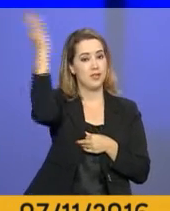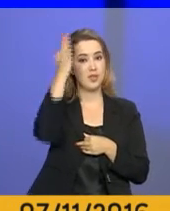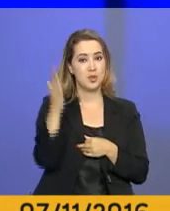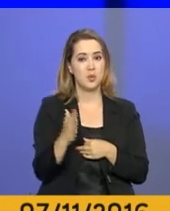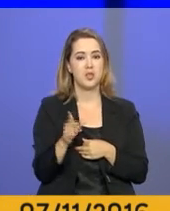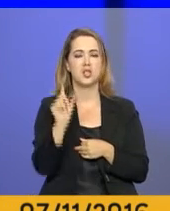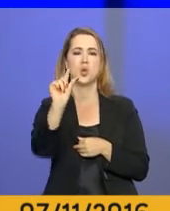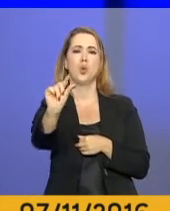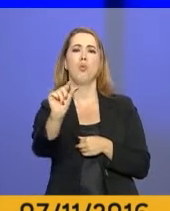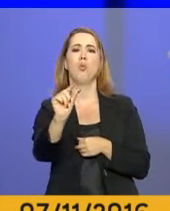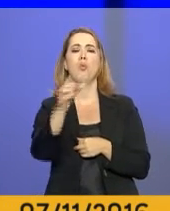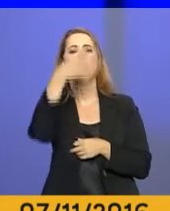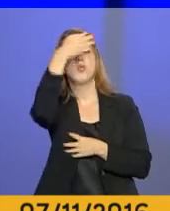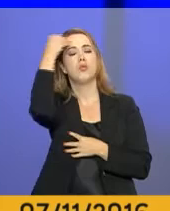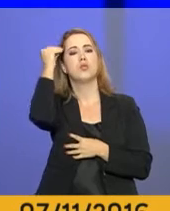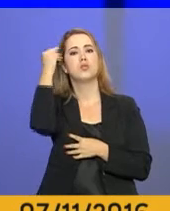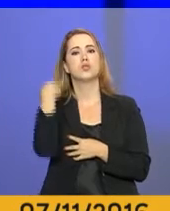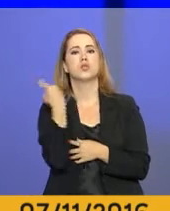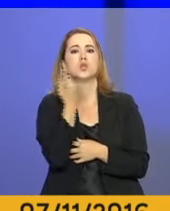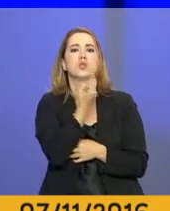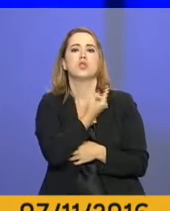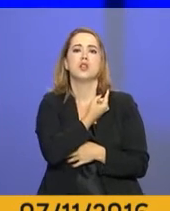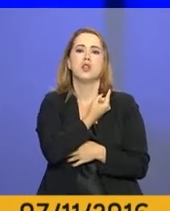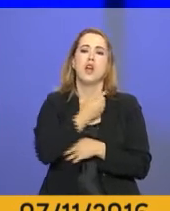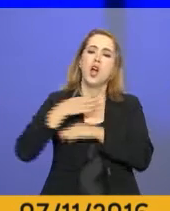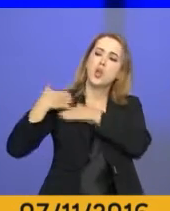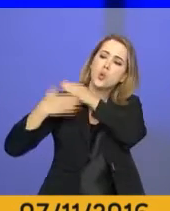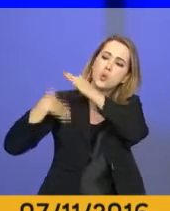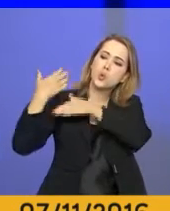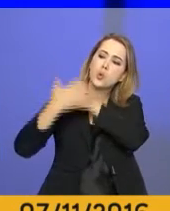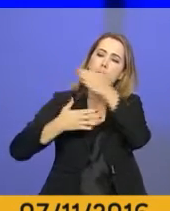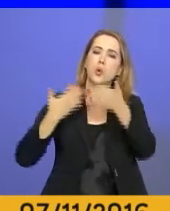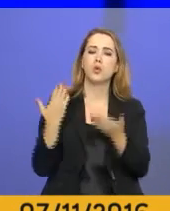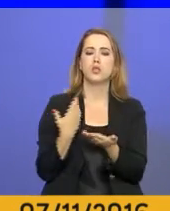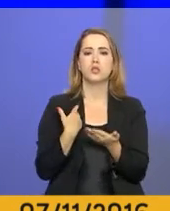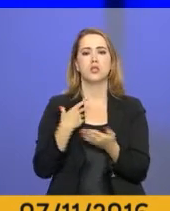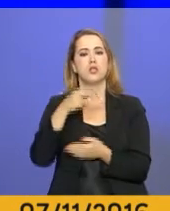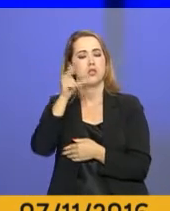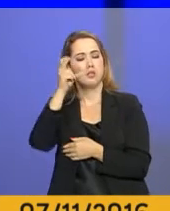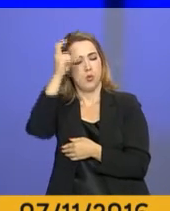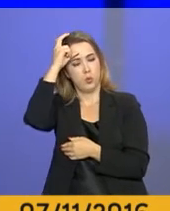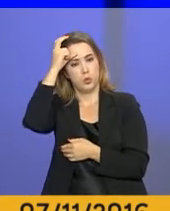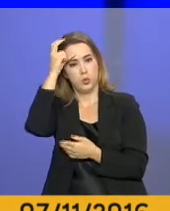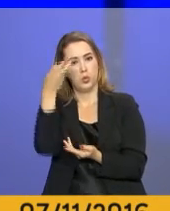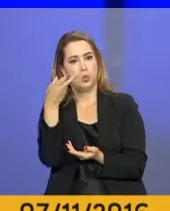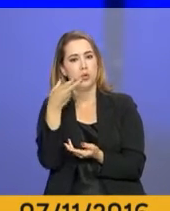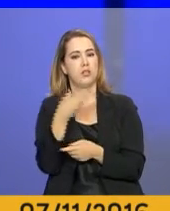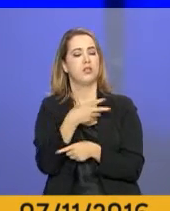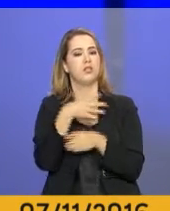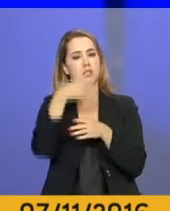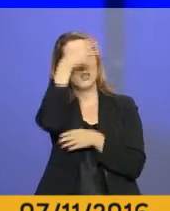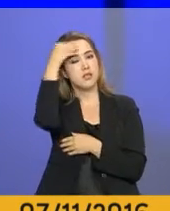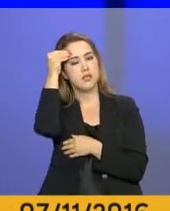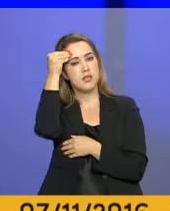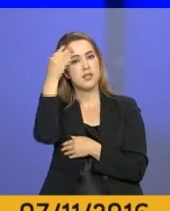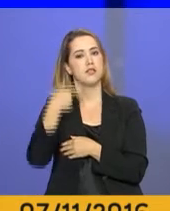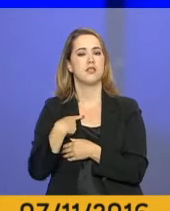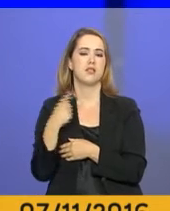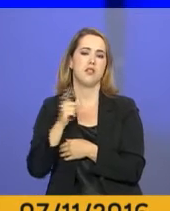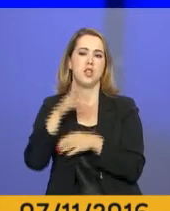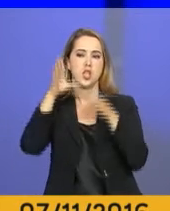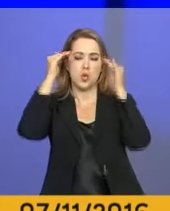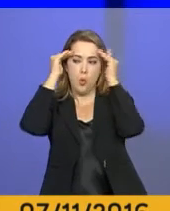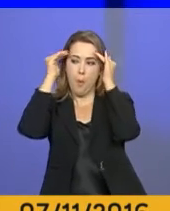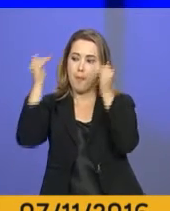mania de esquecer as nossas tradições e não recordar as nossas tradições e especialmente não homenagear